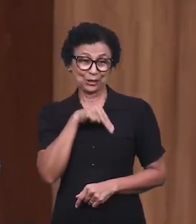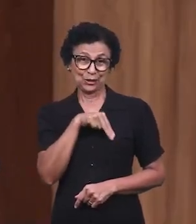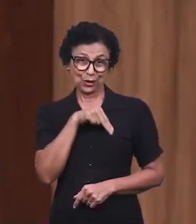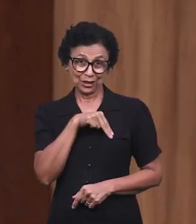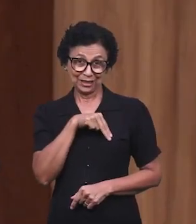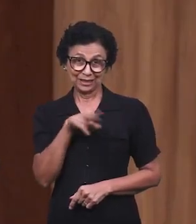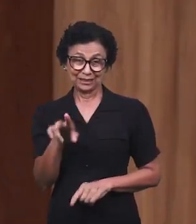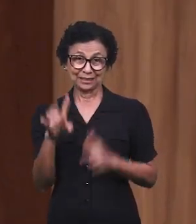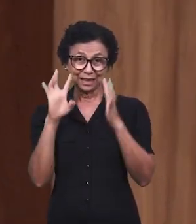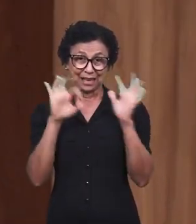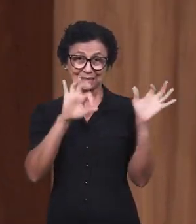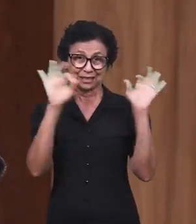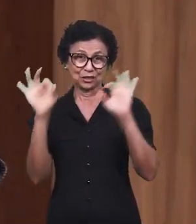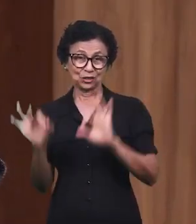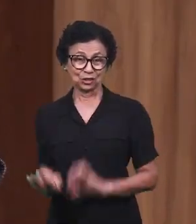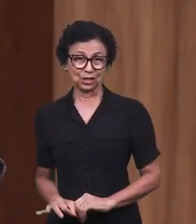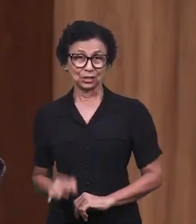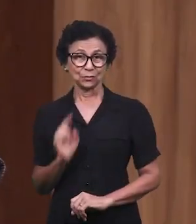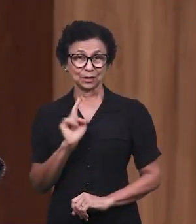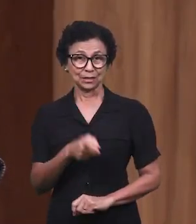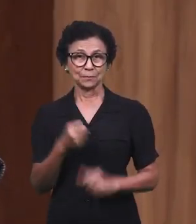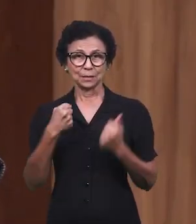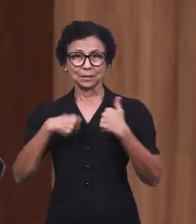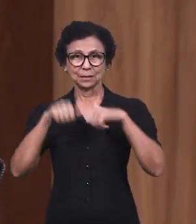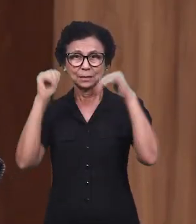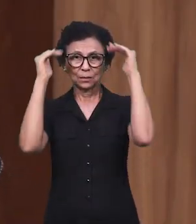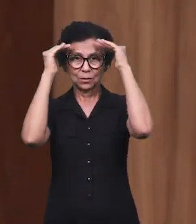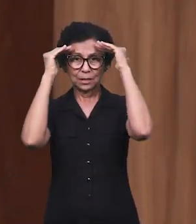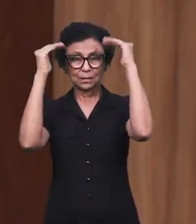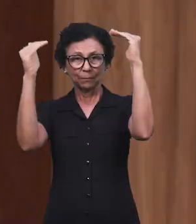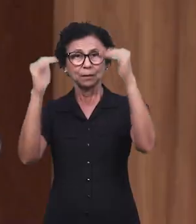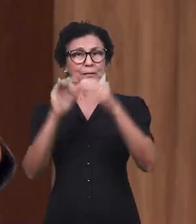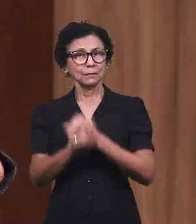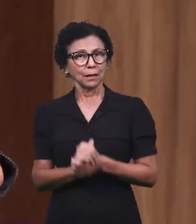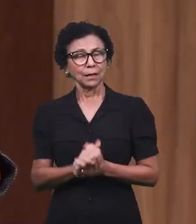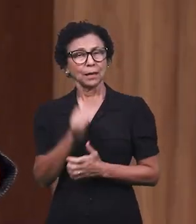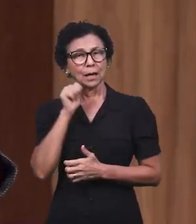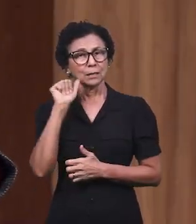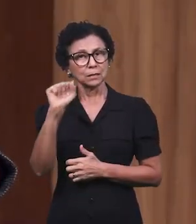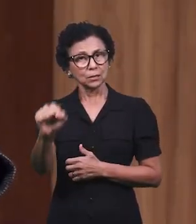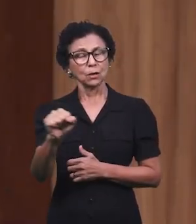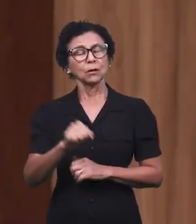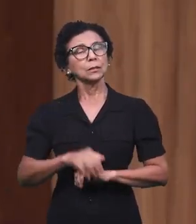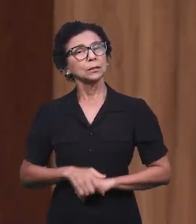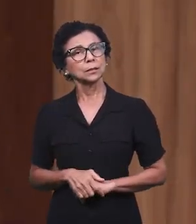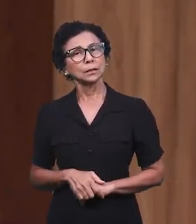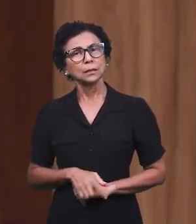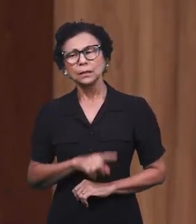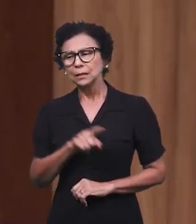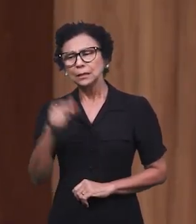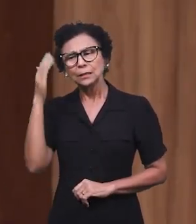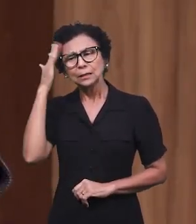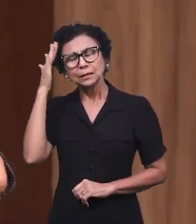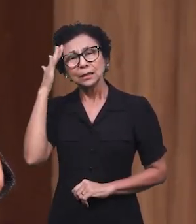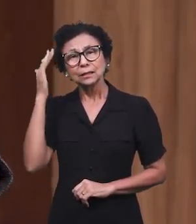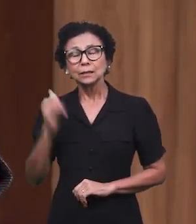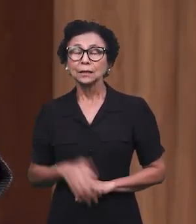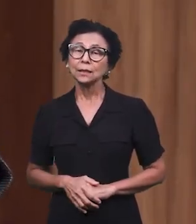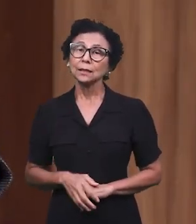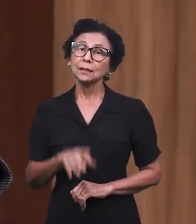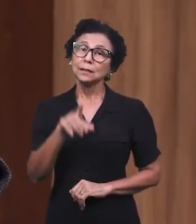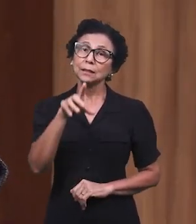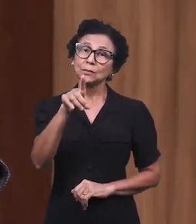nora, você tem de ter um respeito com sua sogra, entender ela. E lembra que um dia, quem